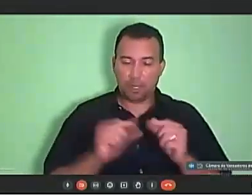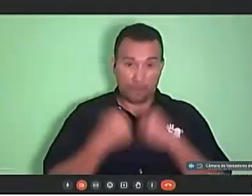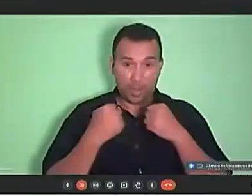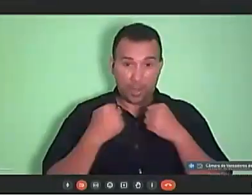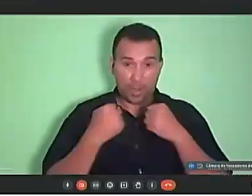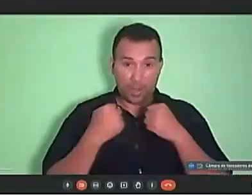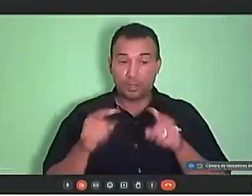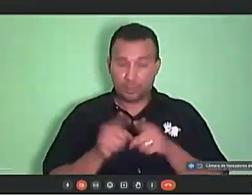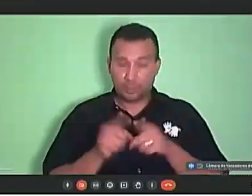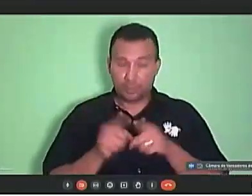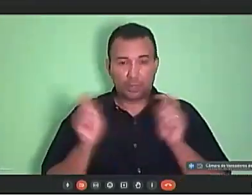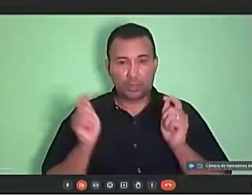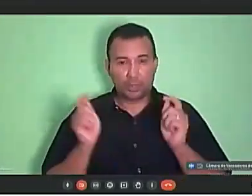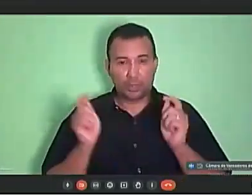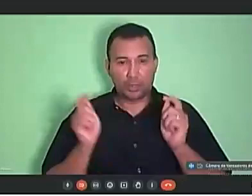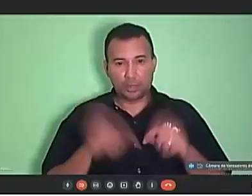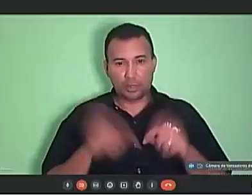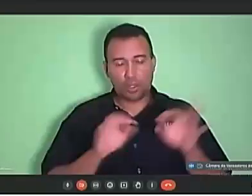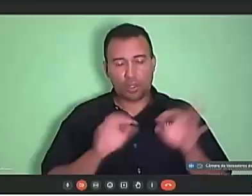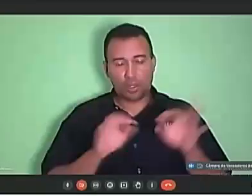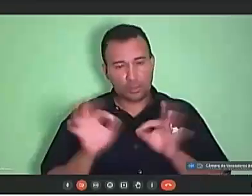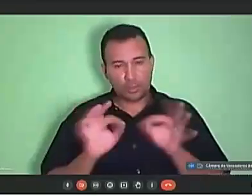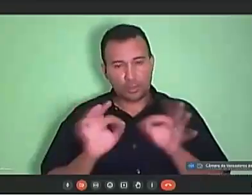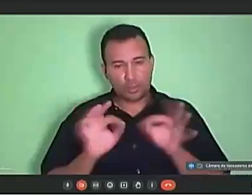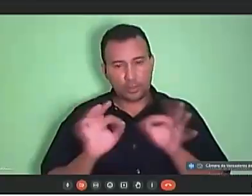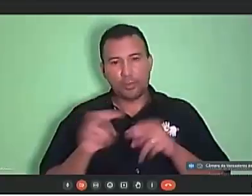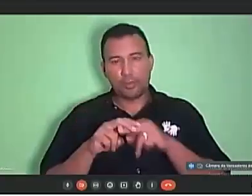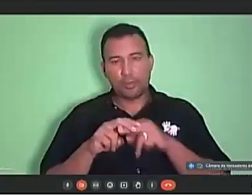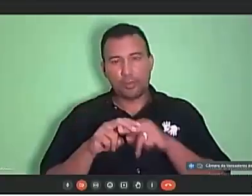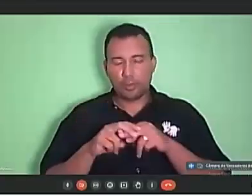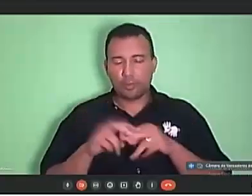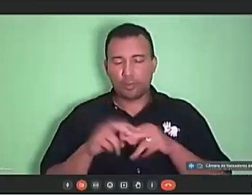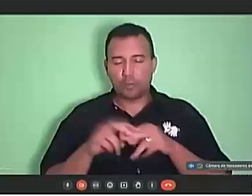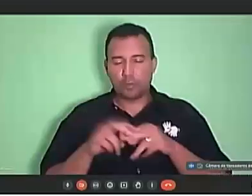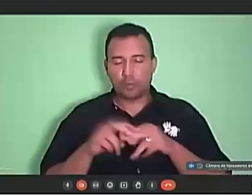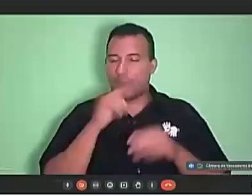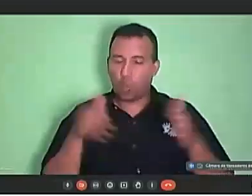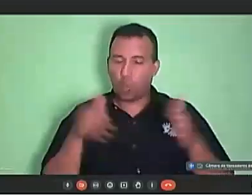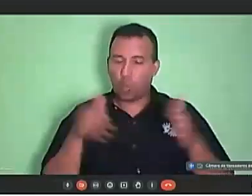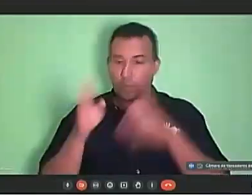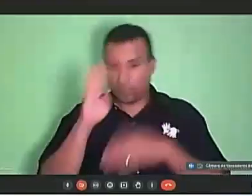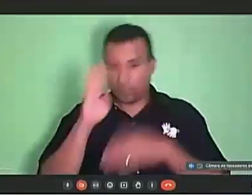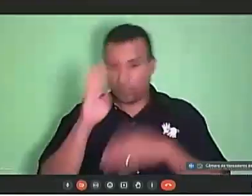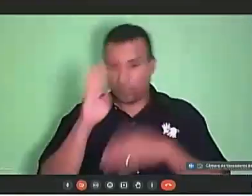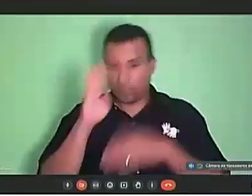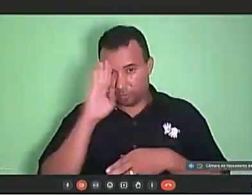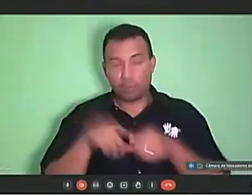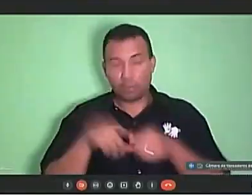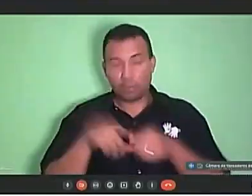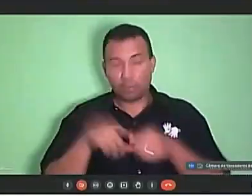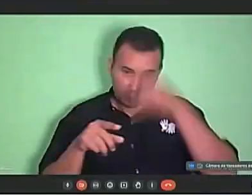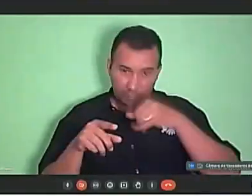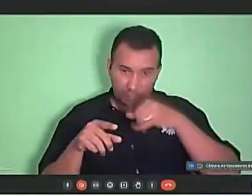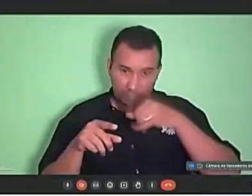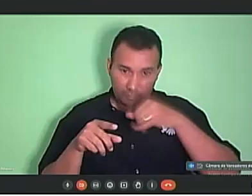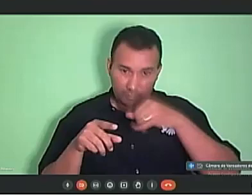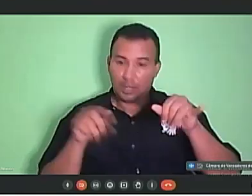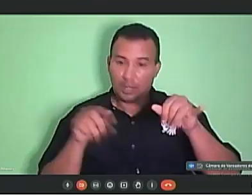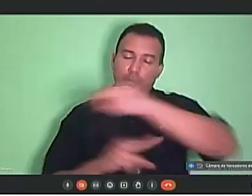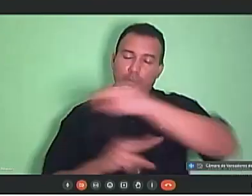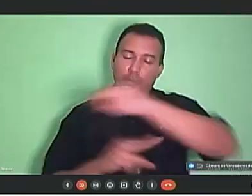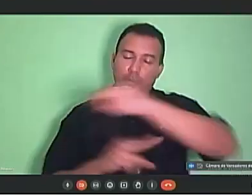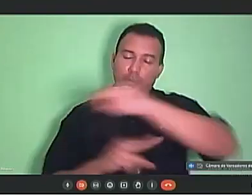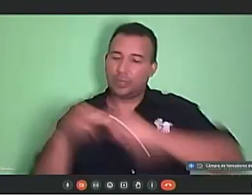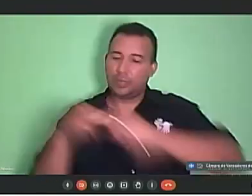direcionar o fluxo para a calha principal do rio, evitando o choque com o aterro da ponte Manuel Ribas,